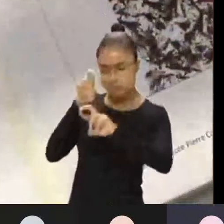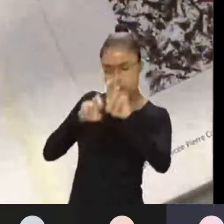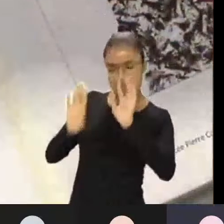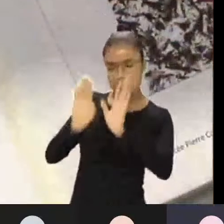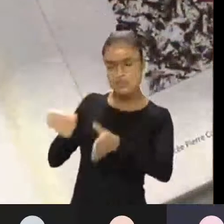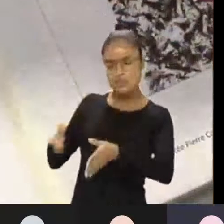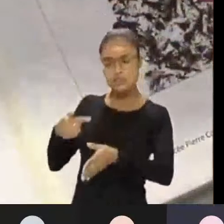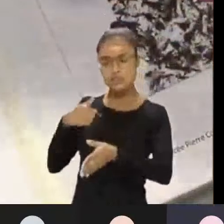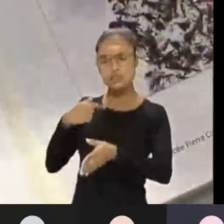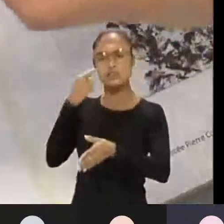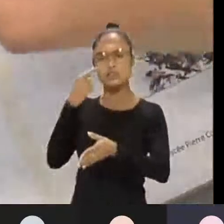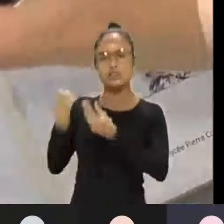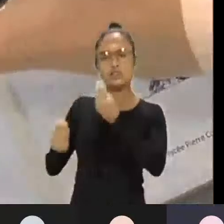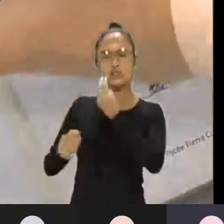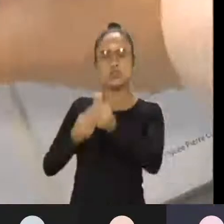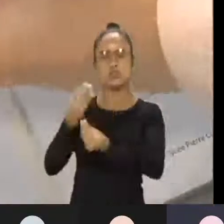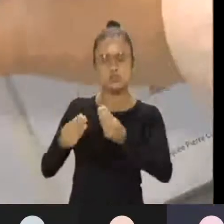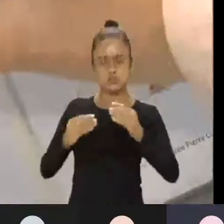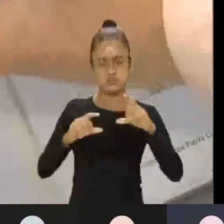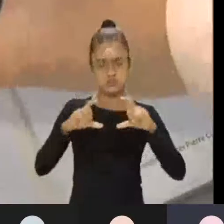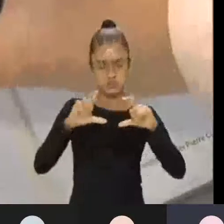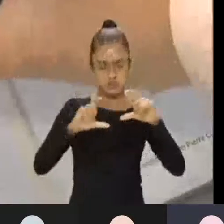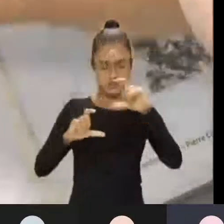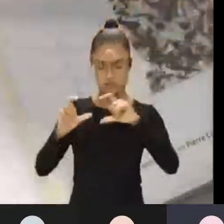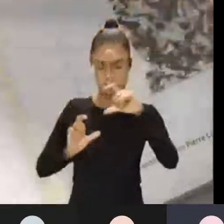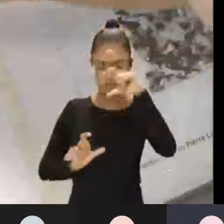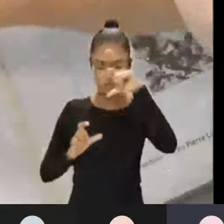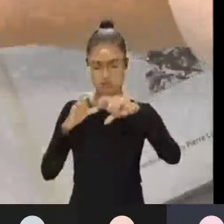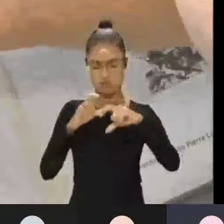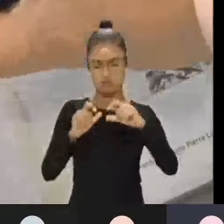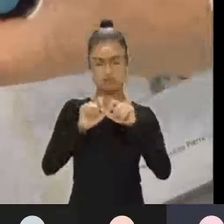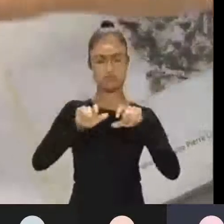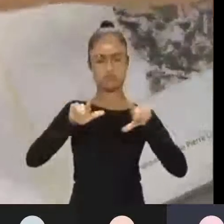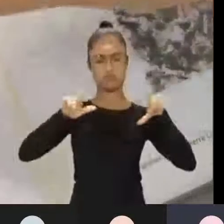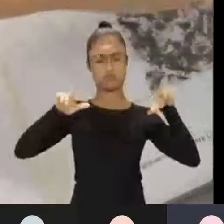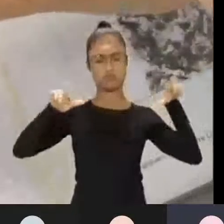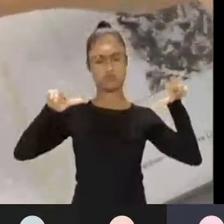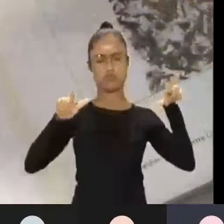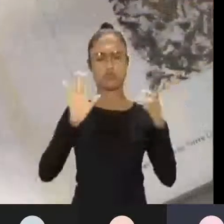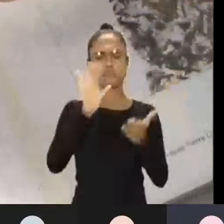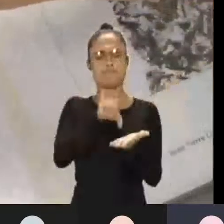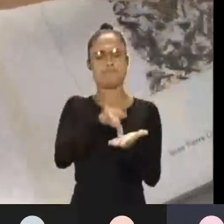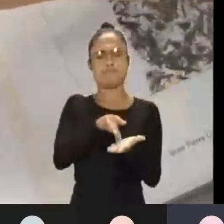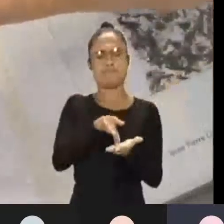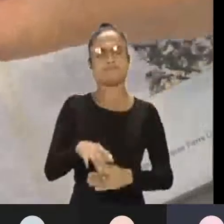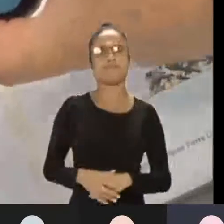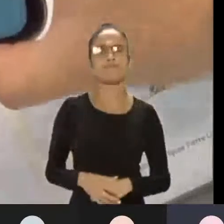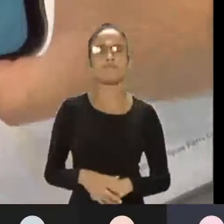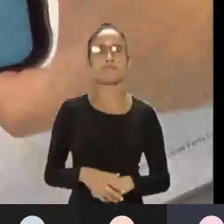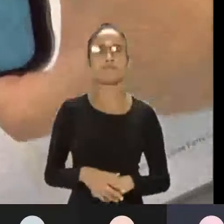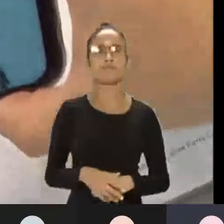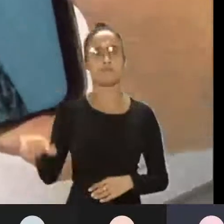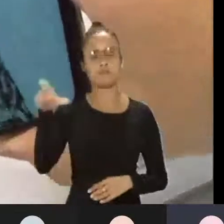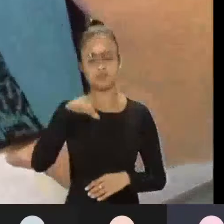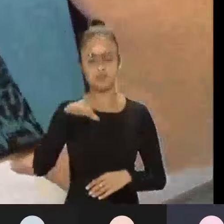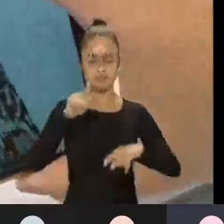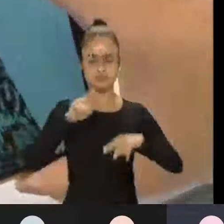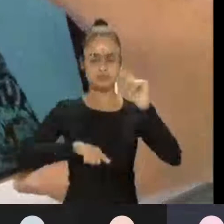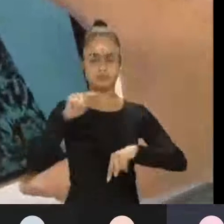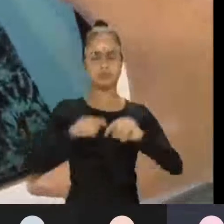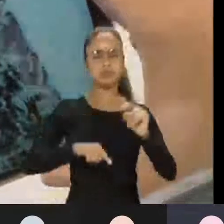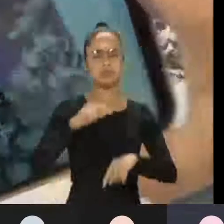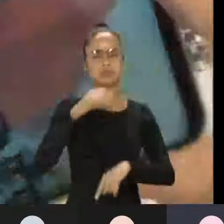inspecionar, visualizar de vários ângulos diferentes, utilizando a realidade aumentada. Então, aqui no cartão número 1, eu tenho esse objeto.